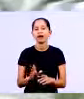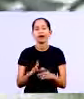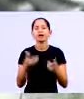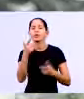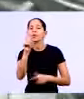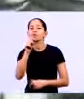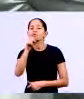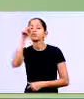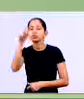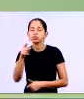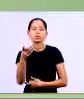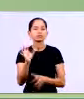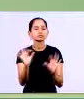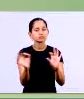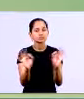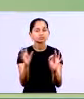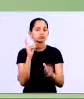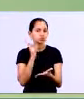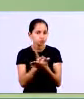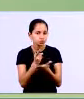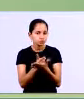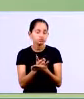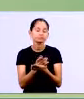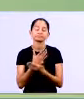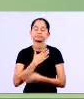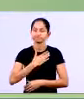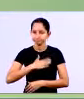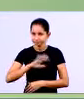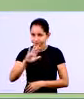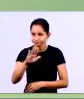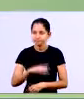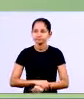uma pergunta interessante. Olha, presta atenção.